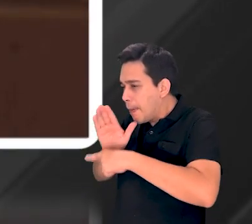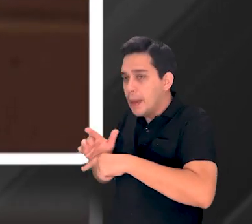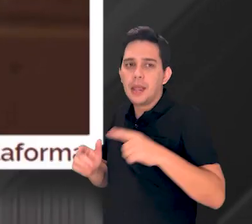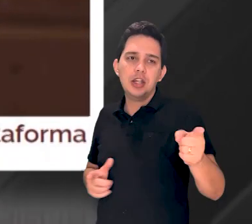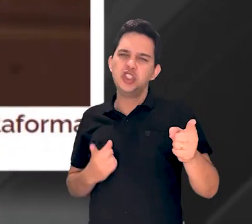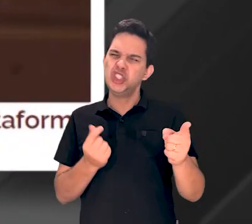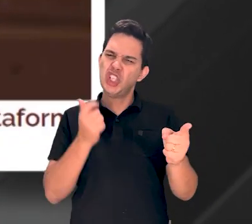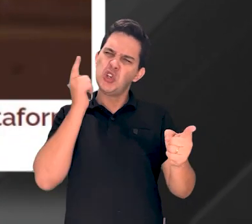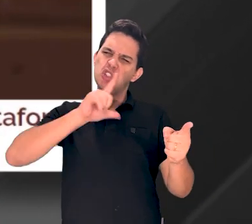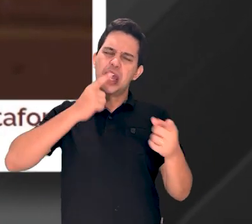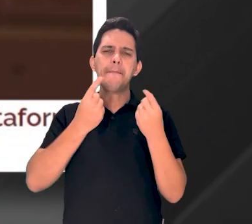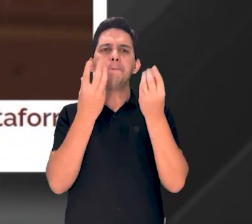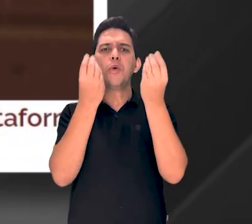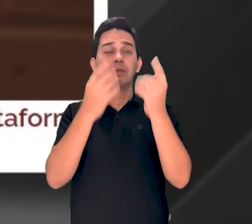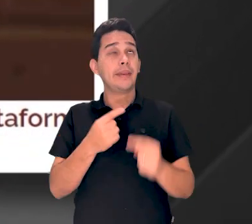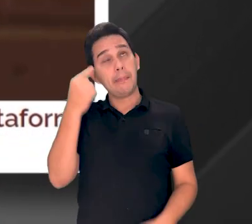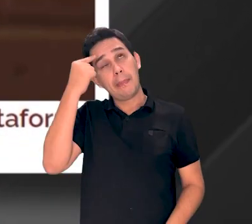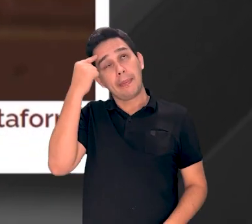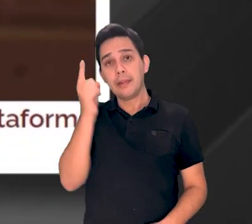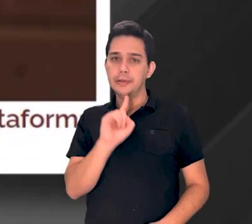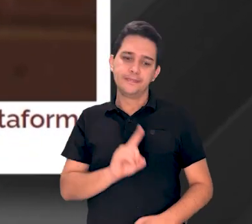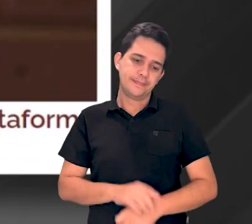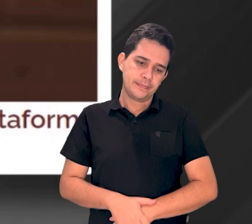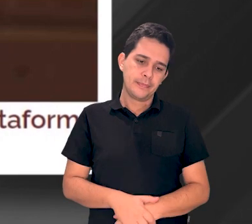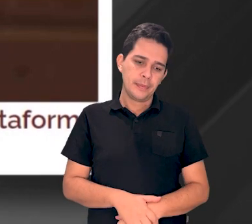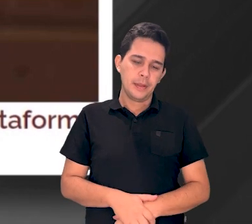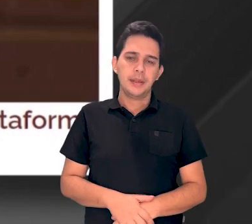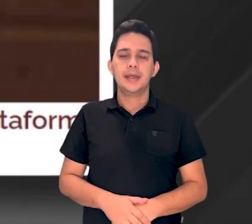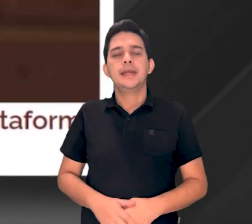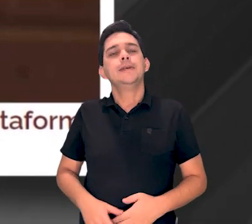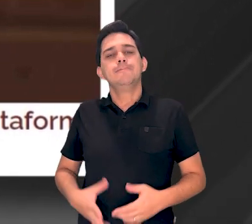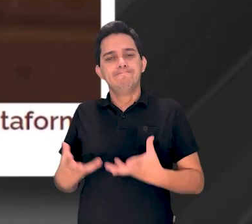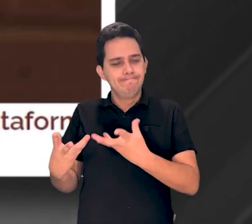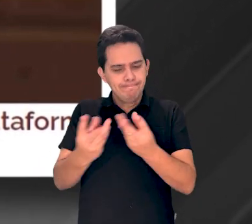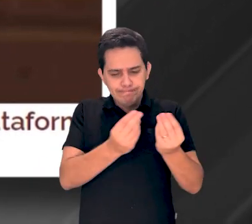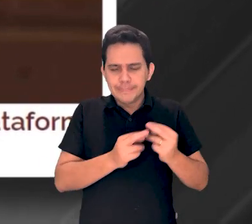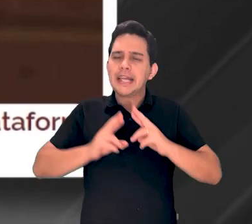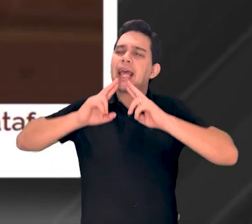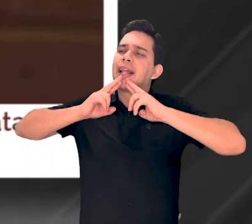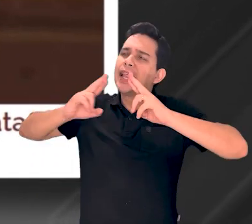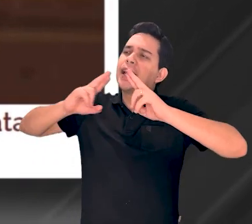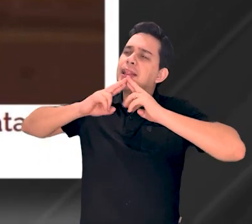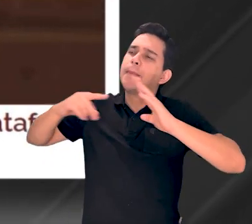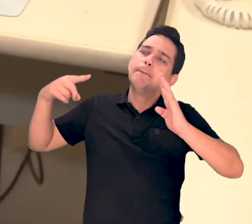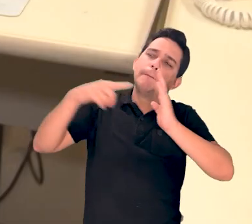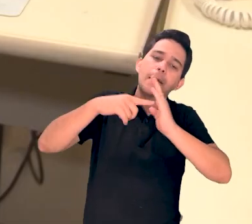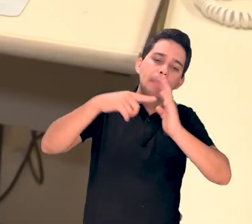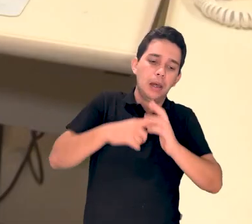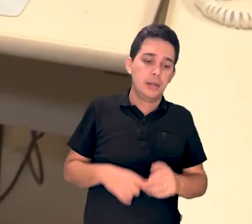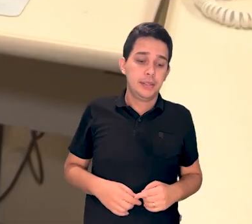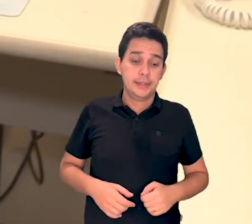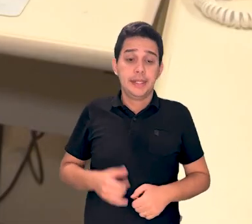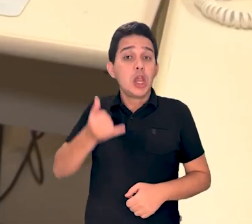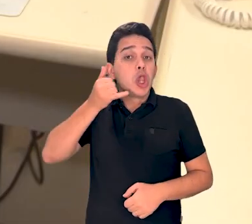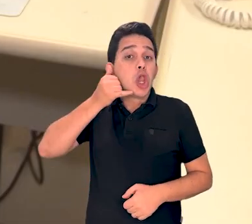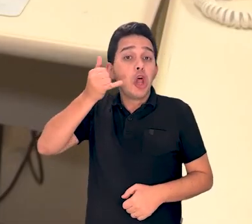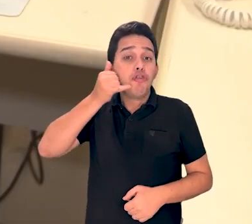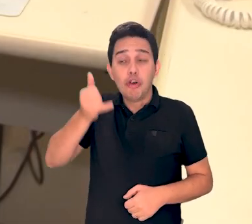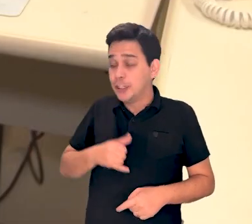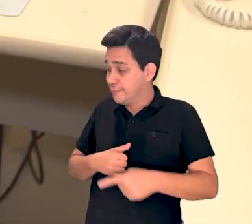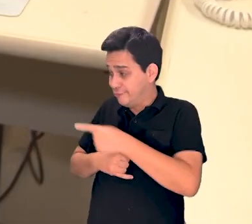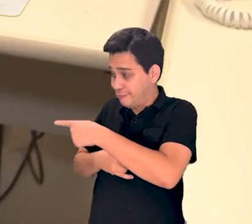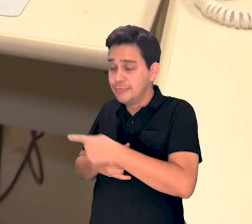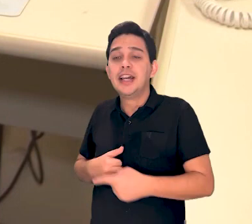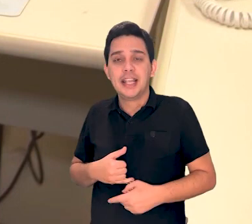então a gente recebe essas queixas por todas as formas possíveis nazista que o canal de ouvidoria-geral do Ministério